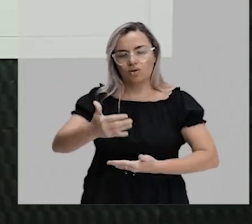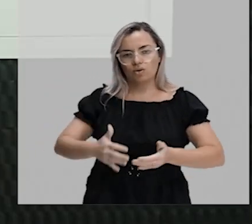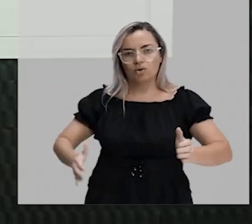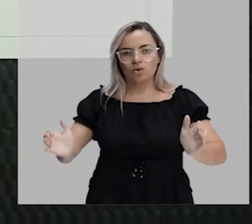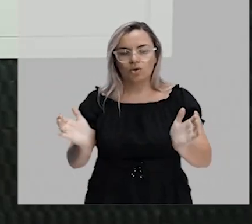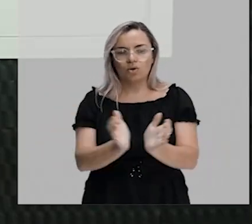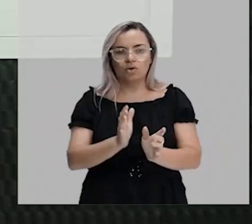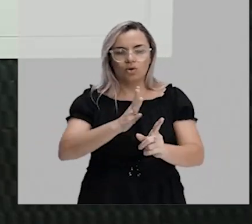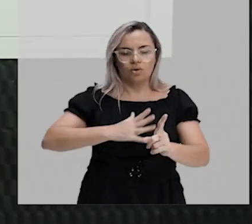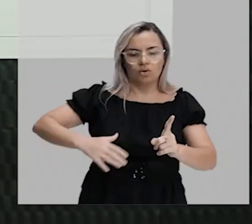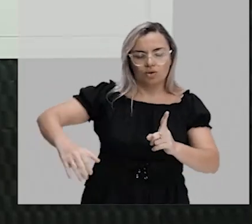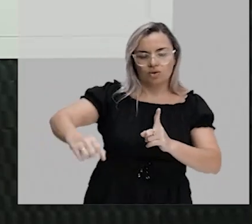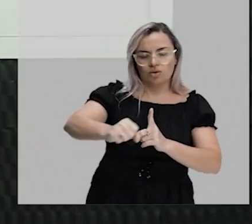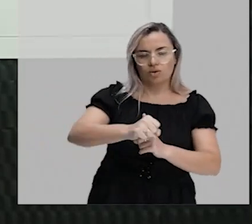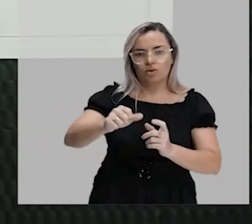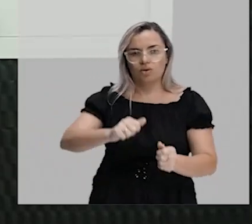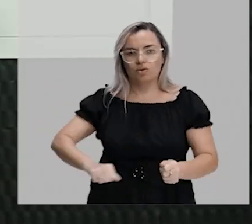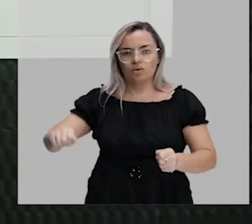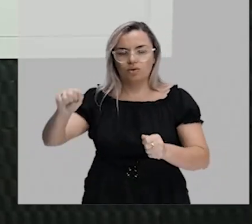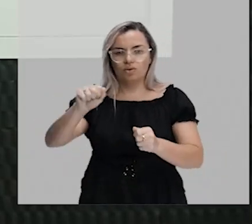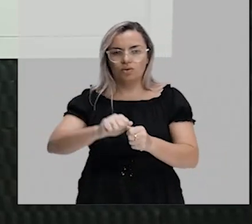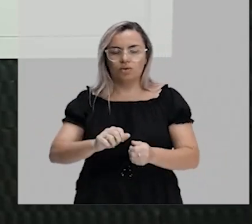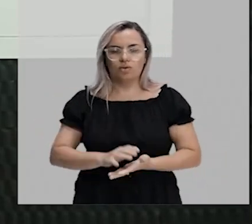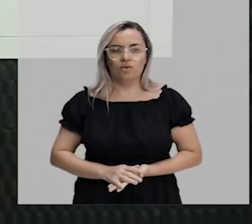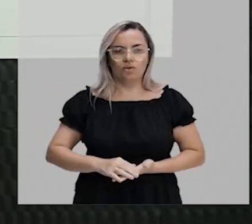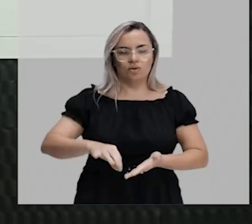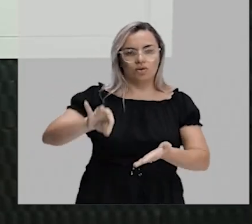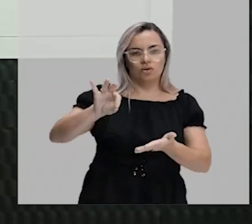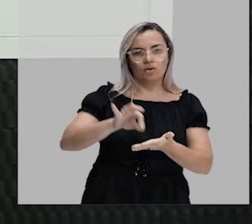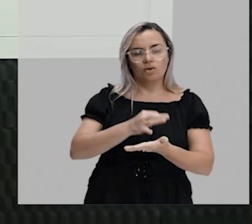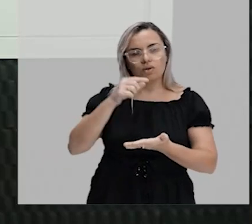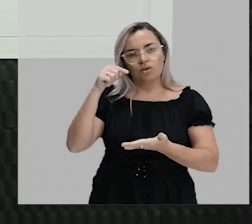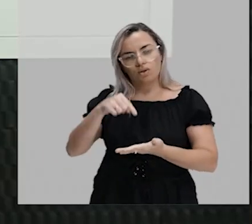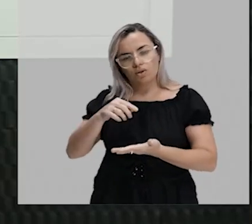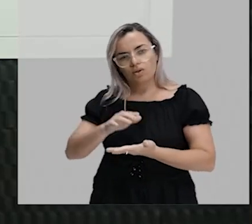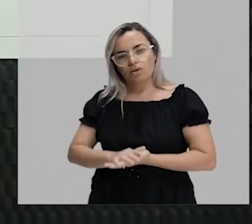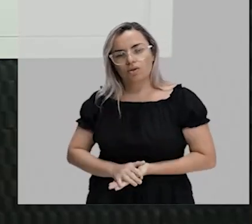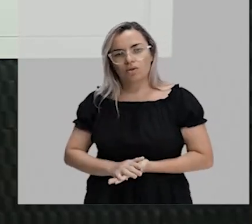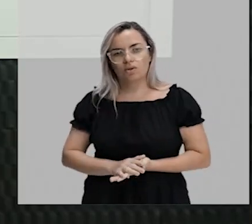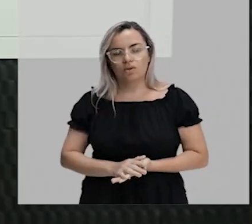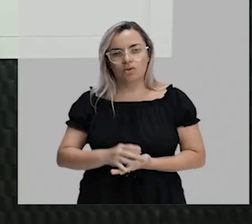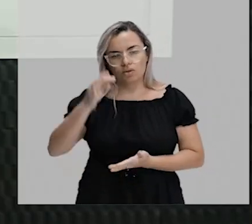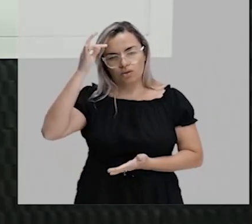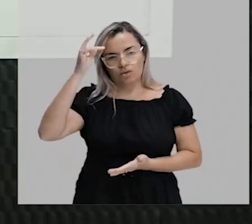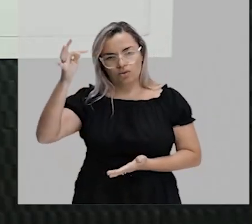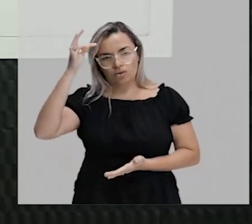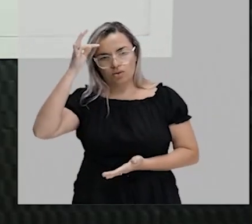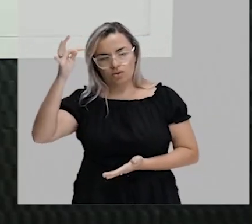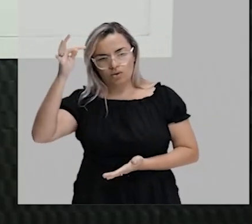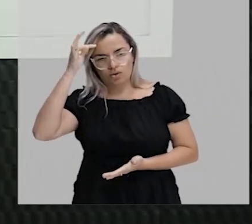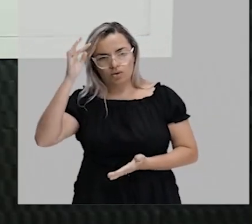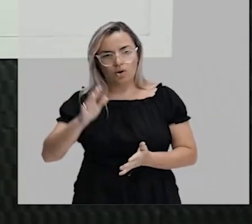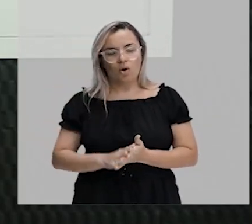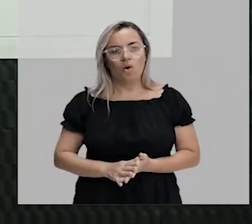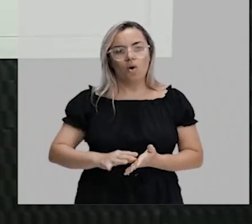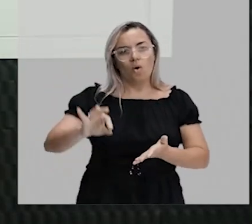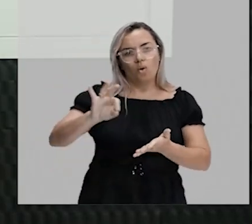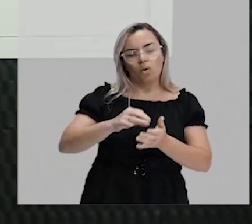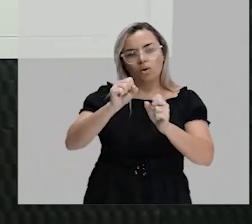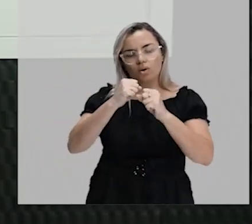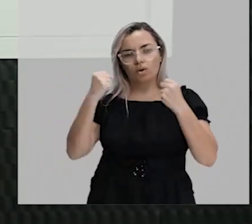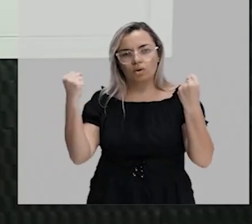partir do momento que fazemos o contrato, né? Por isso que são contratualistas. Aí você tem o contrato social,